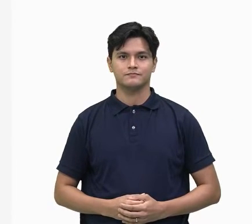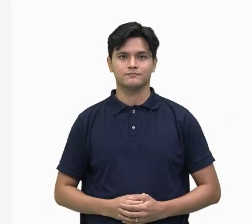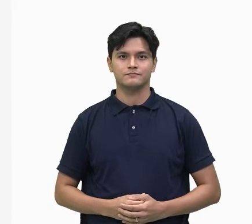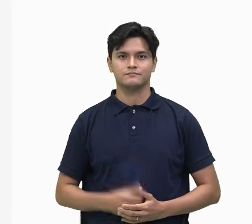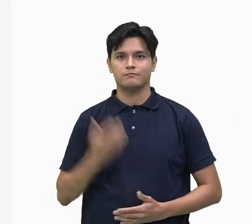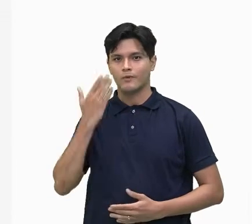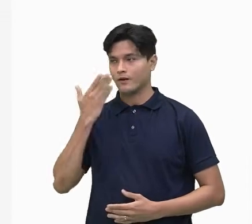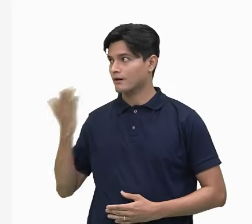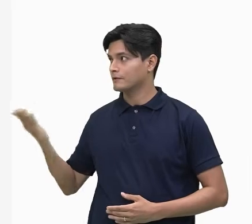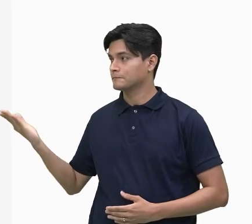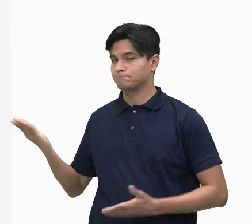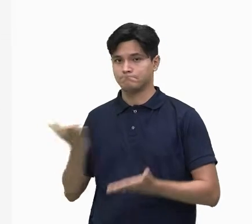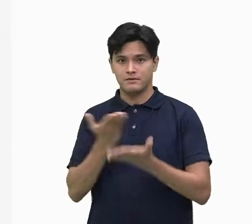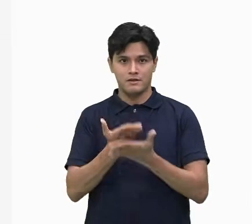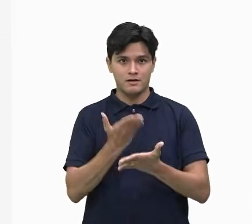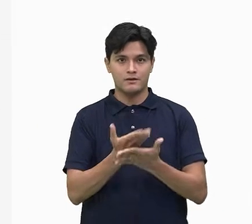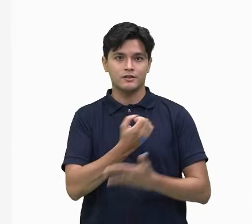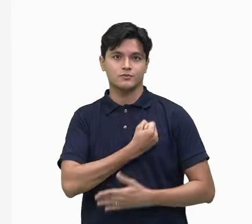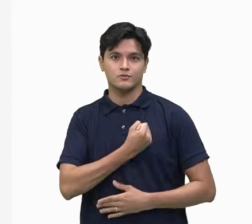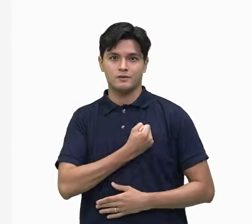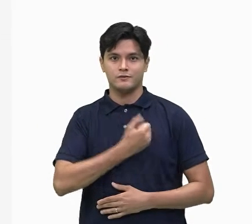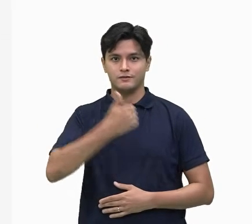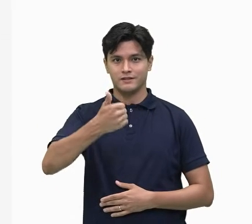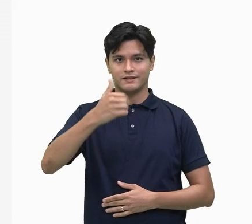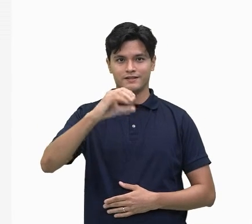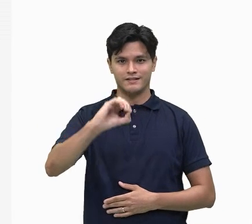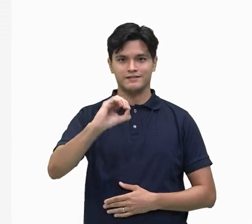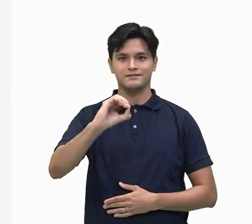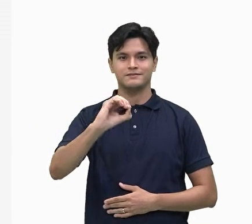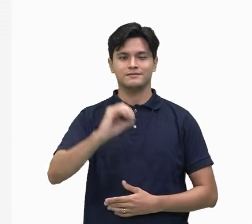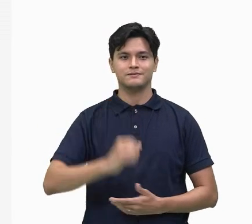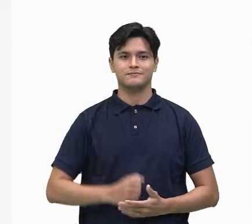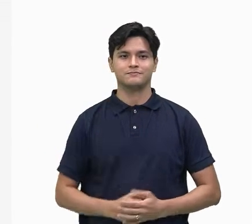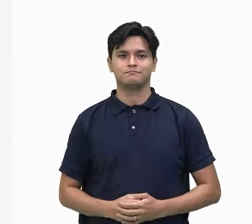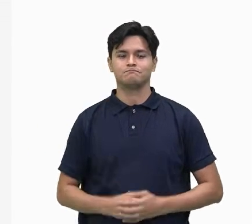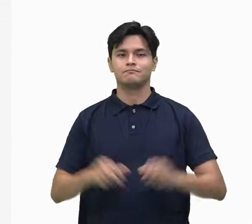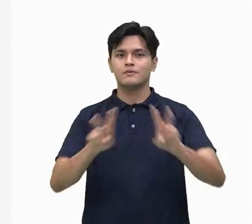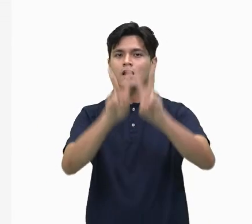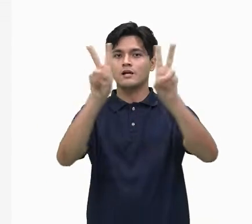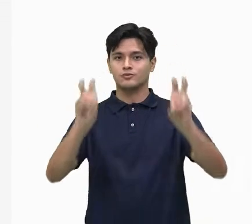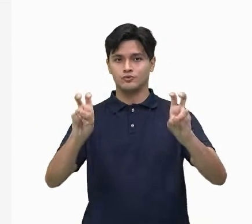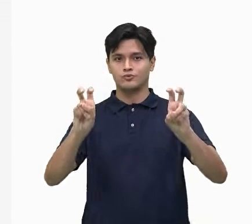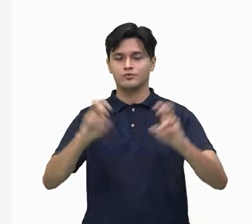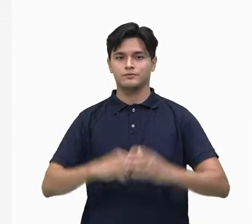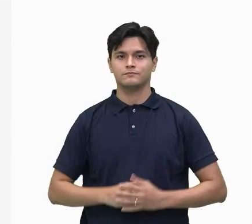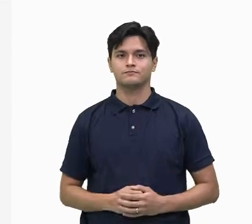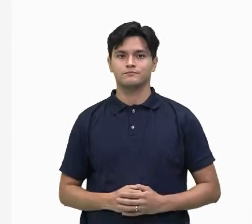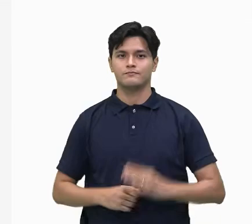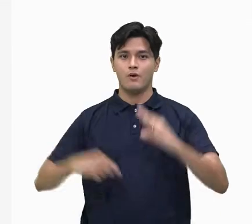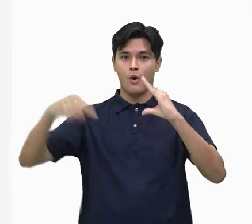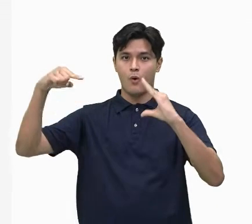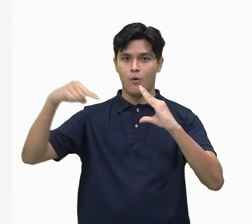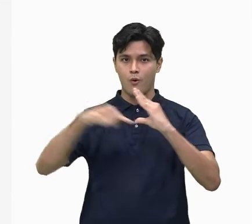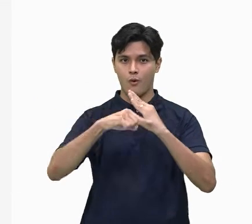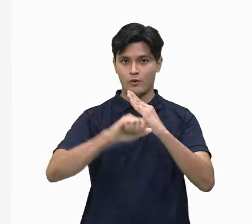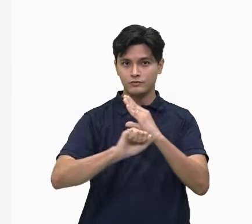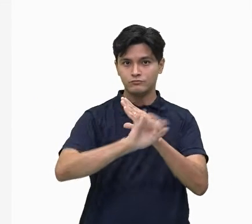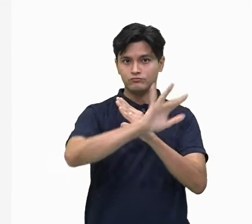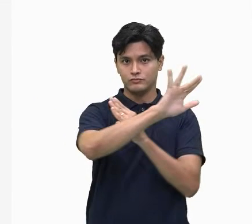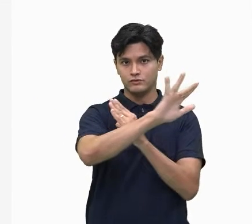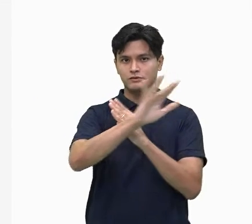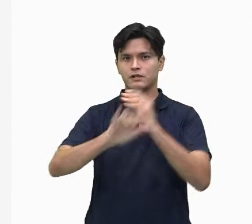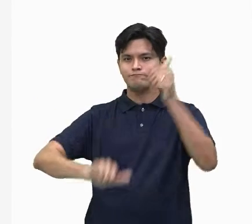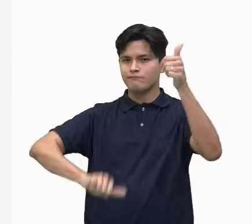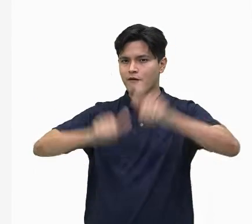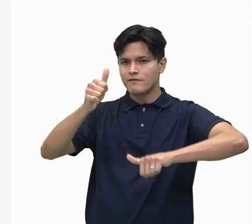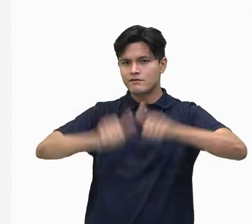pessoal, nós teremos aí a aula de número 10, objeto de conhecimento, ótica, uma análise geral